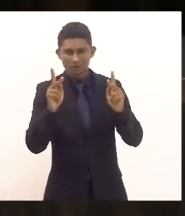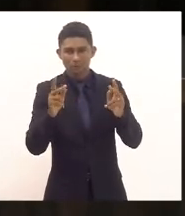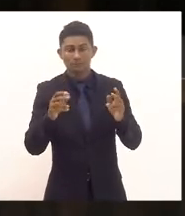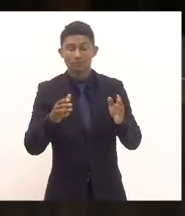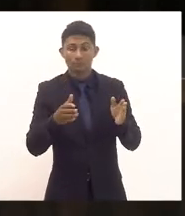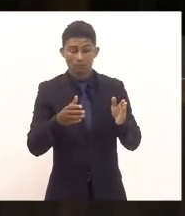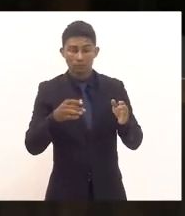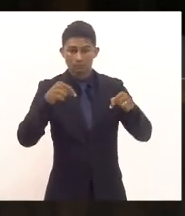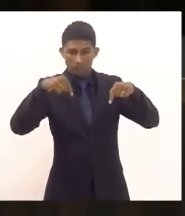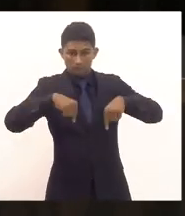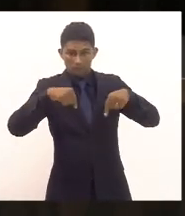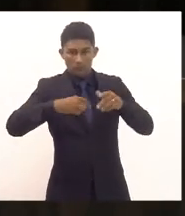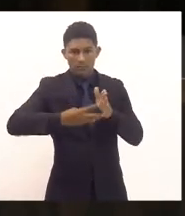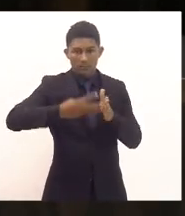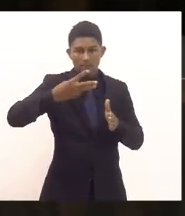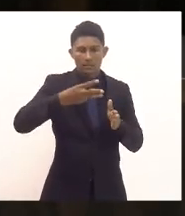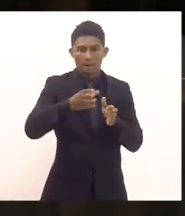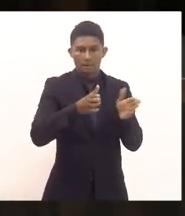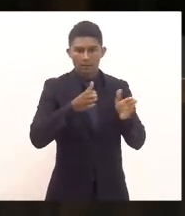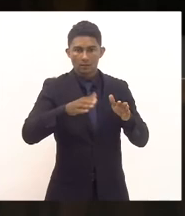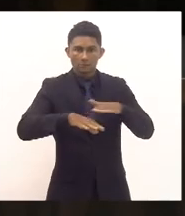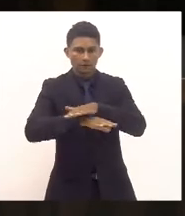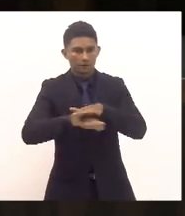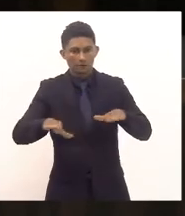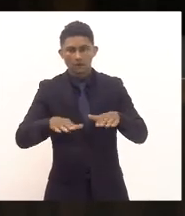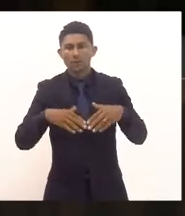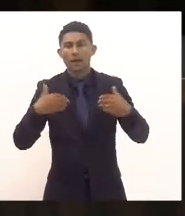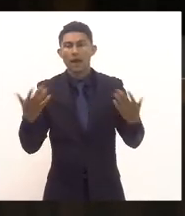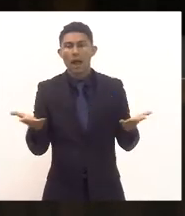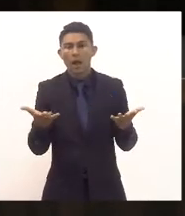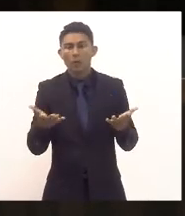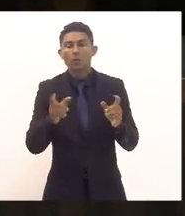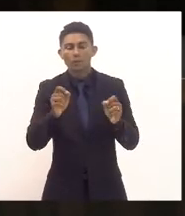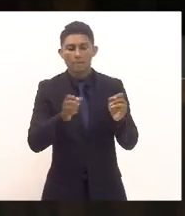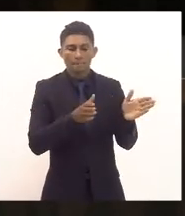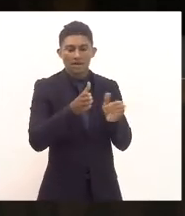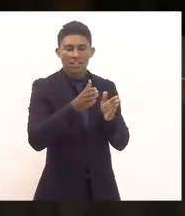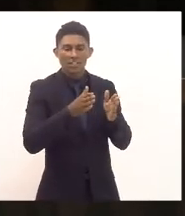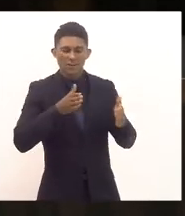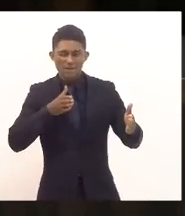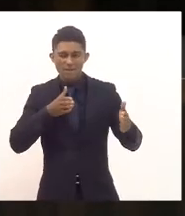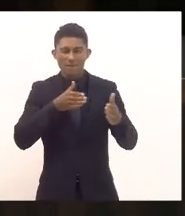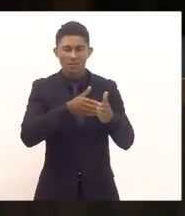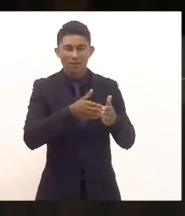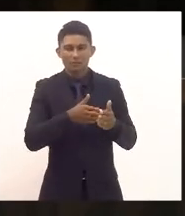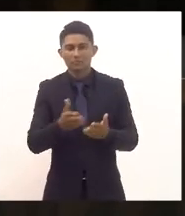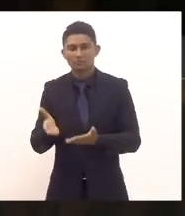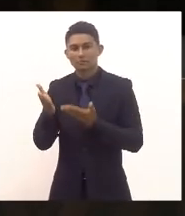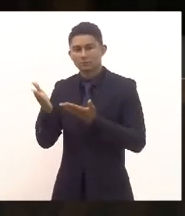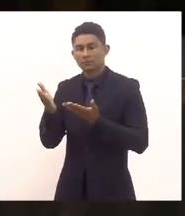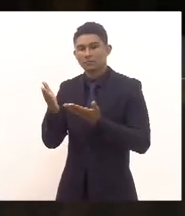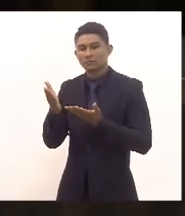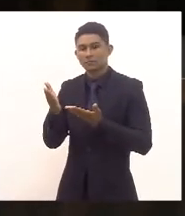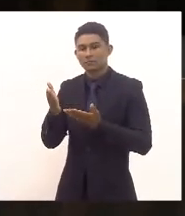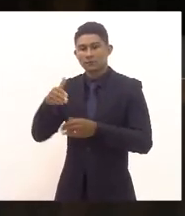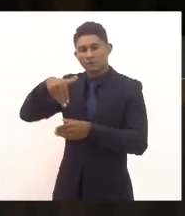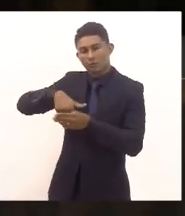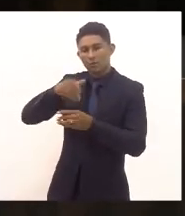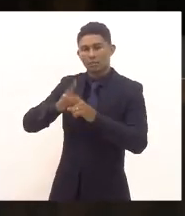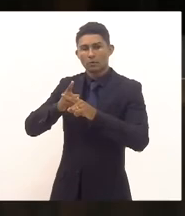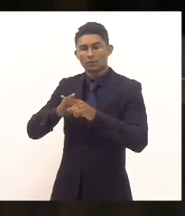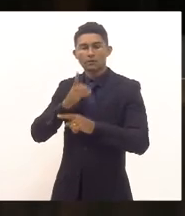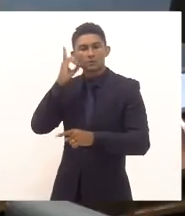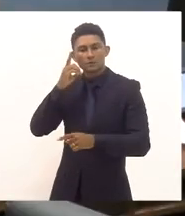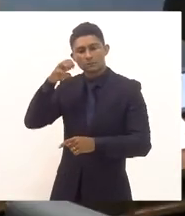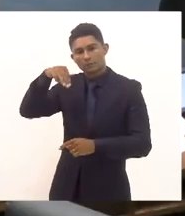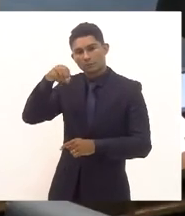está encerrada a terceira sessão passa a ser dependente final e pela ordem deputada como declaração de voto Deputado